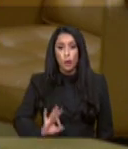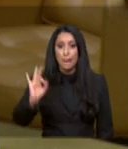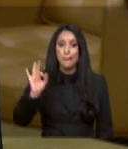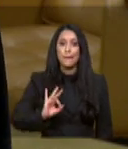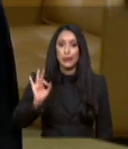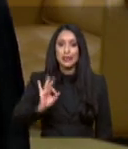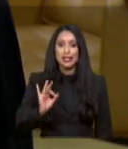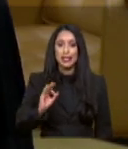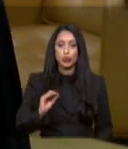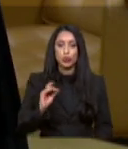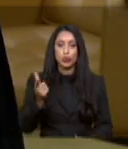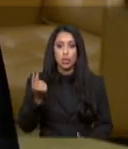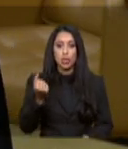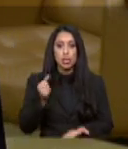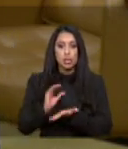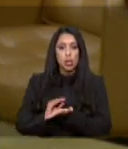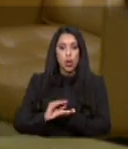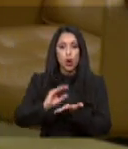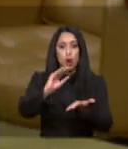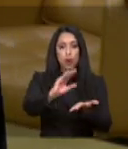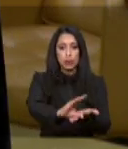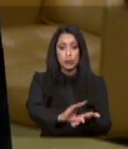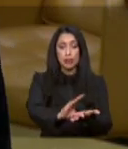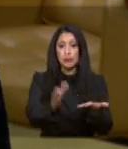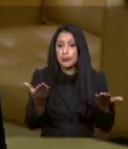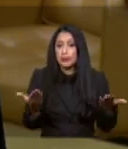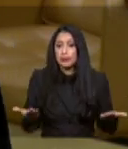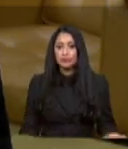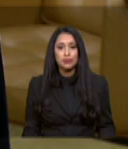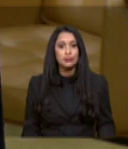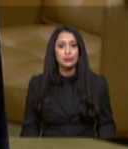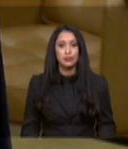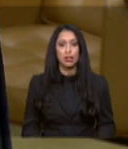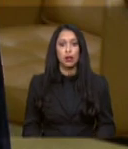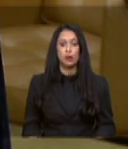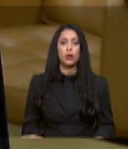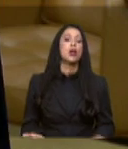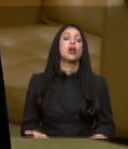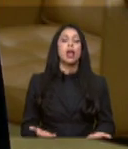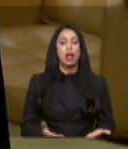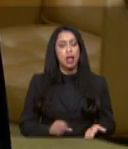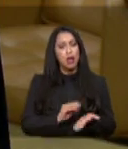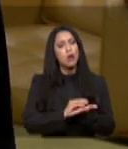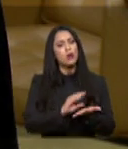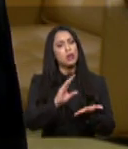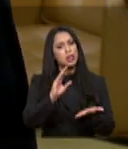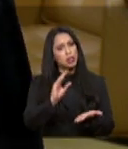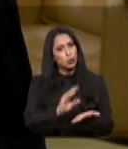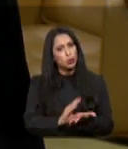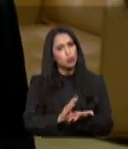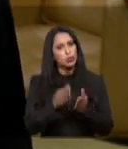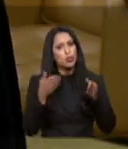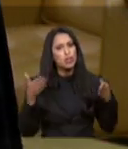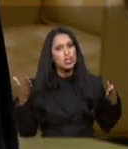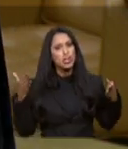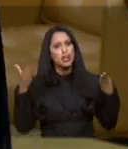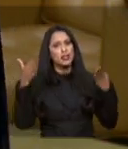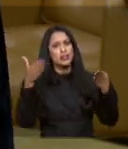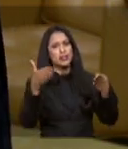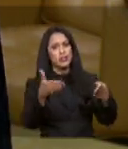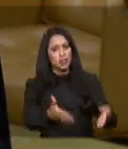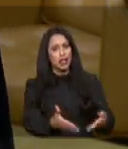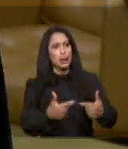98,5% desse orçamento citado há pouco. Portanto, excelências, trata-se de recursos direcionados